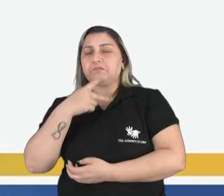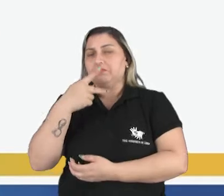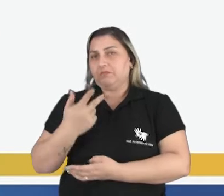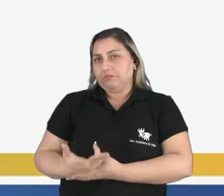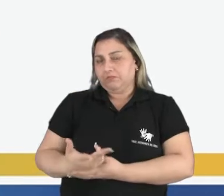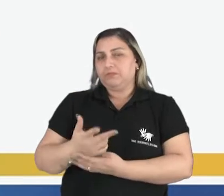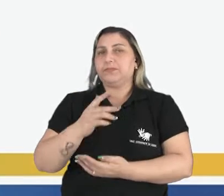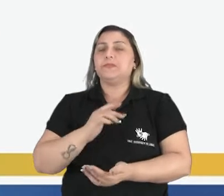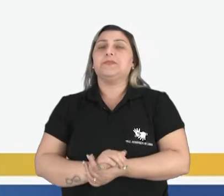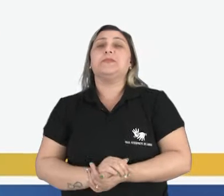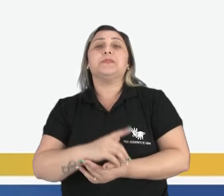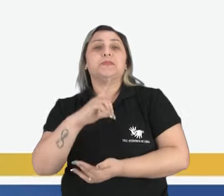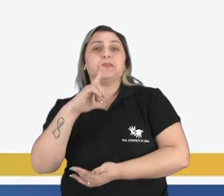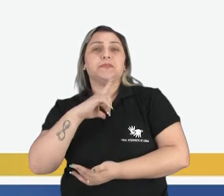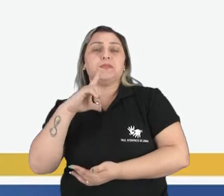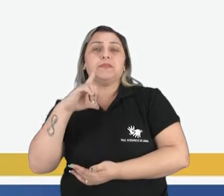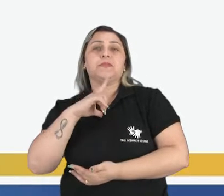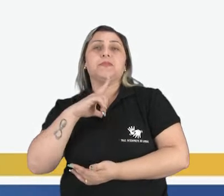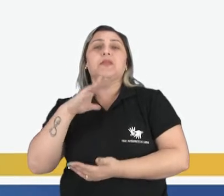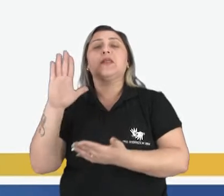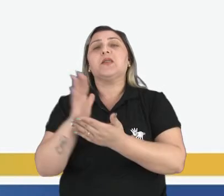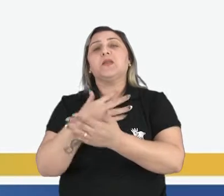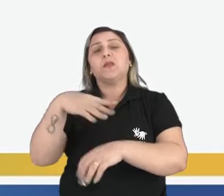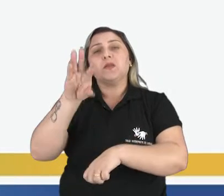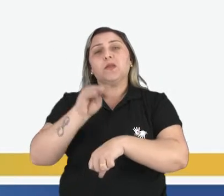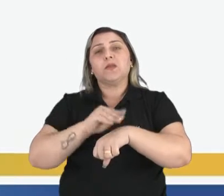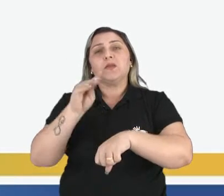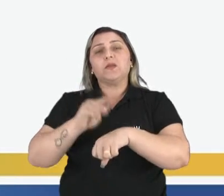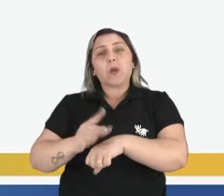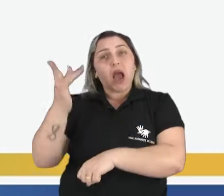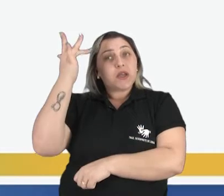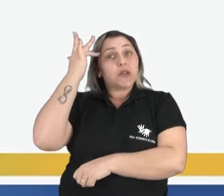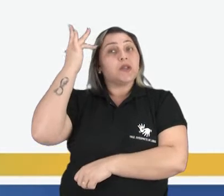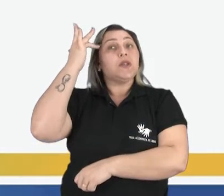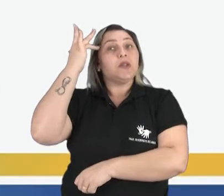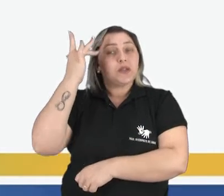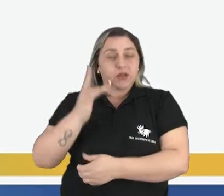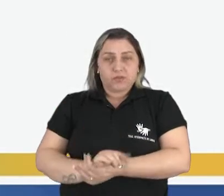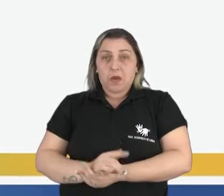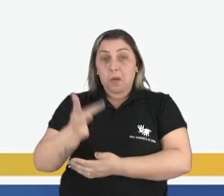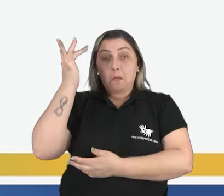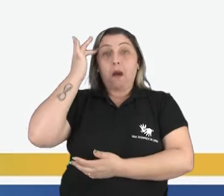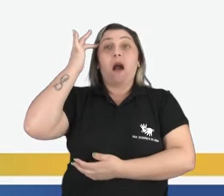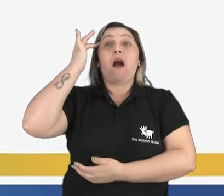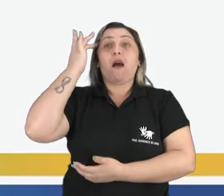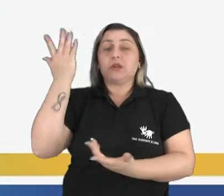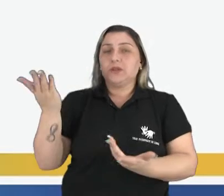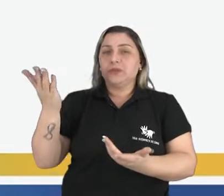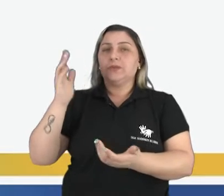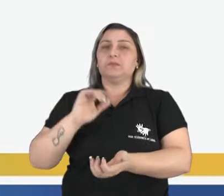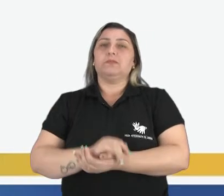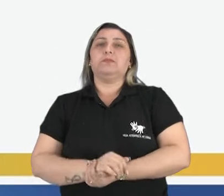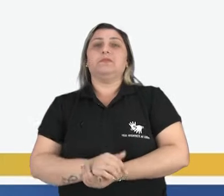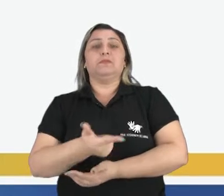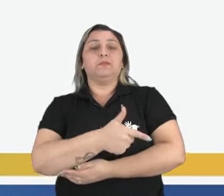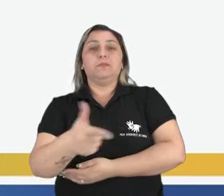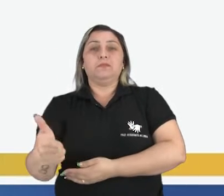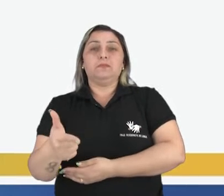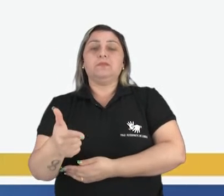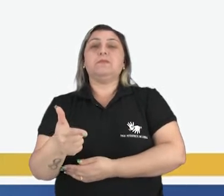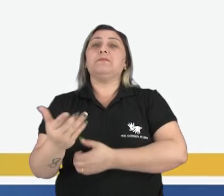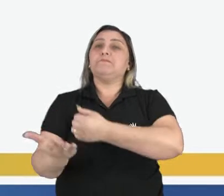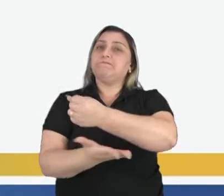senso comum, é as pessoas que têm um determinado conhecimento, que é o chamado achismo. Eu acho que é isso, eu acho que é aquilo, mas não tem